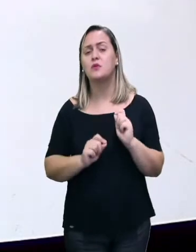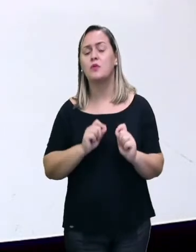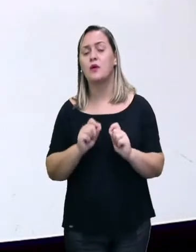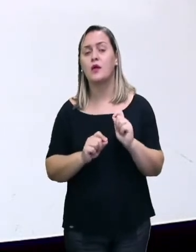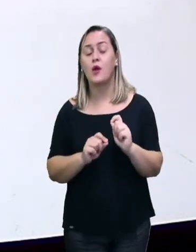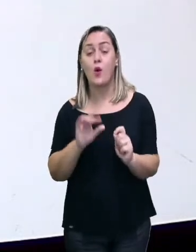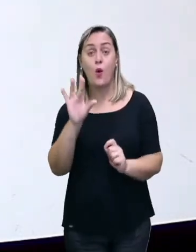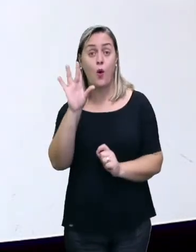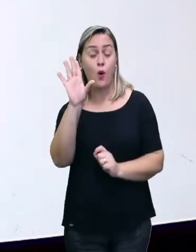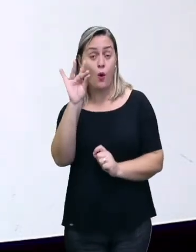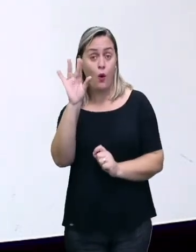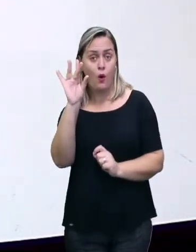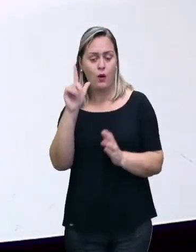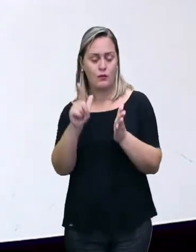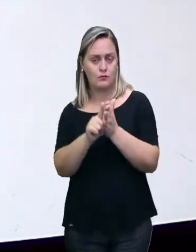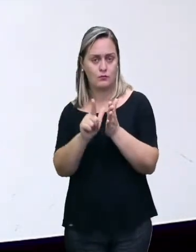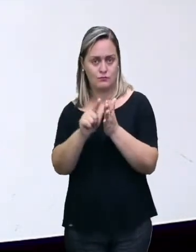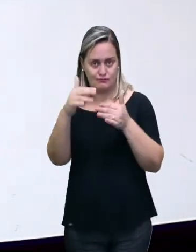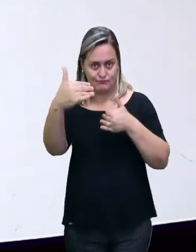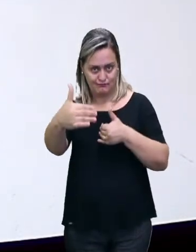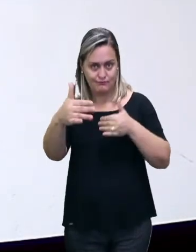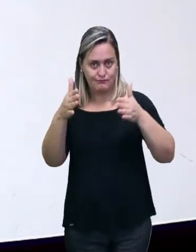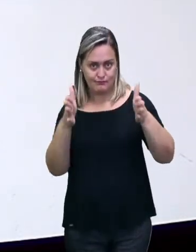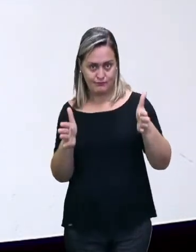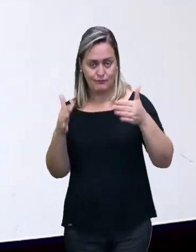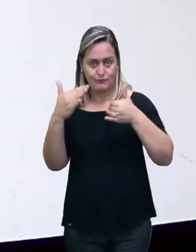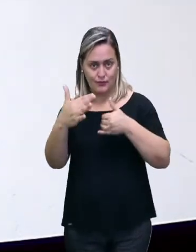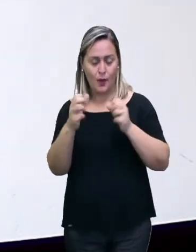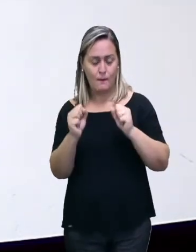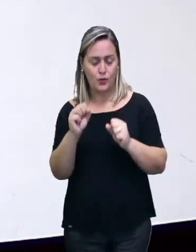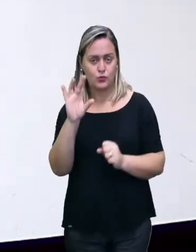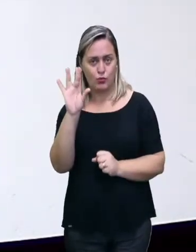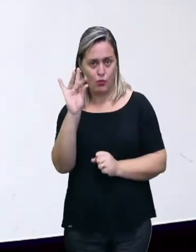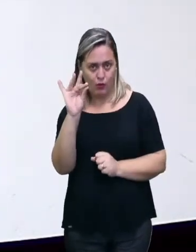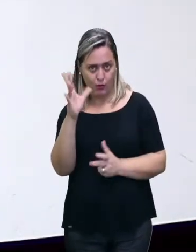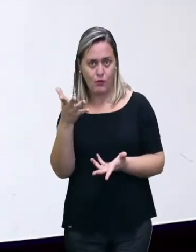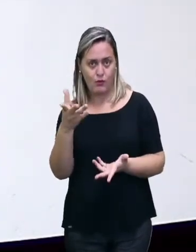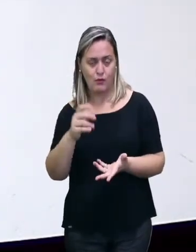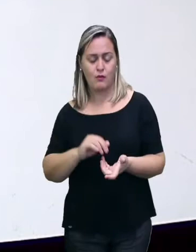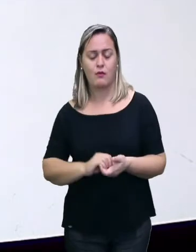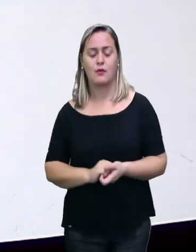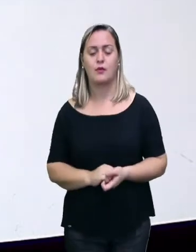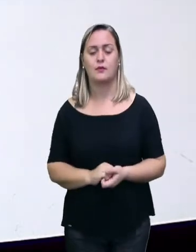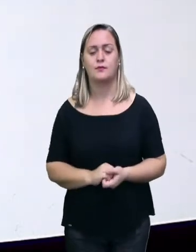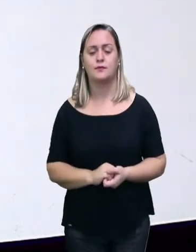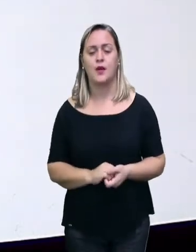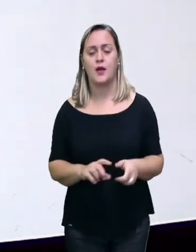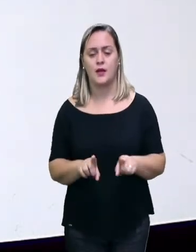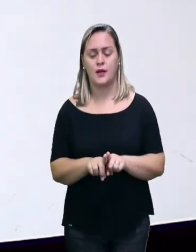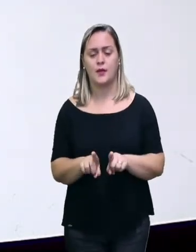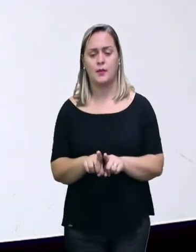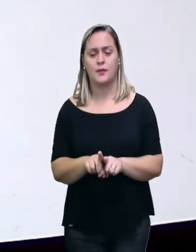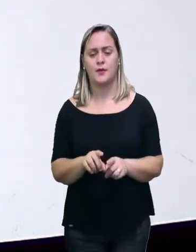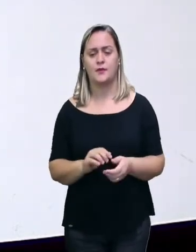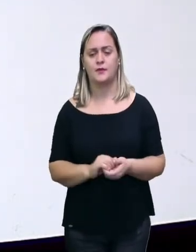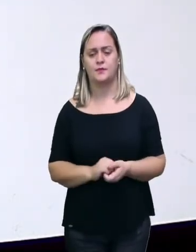no papelão. Você pode usar cartolina também, se você tiver. É só para dar uma firmeza